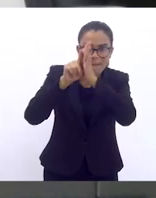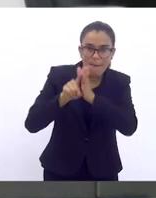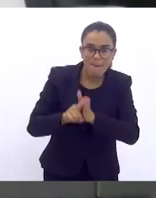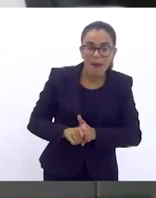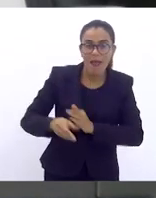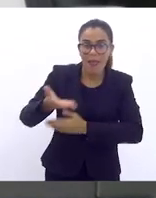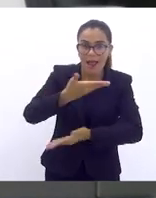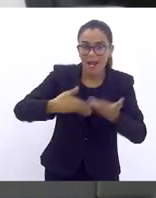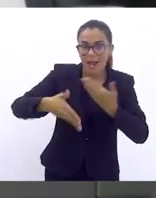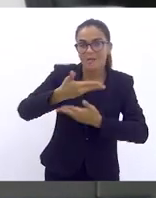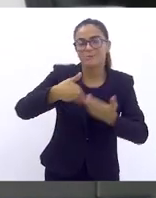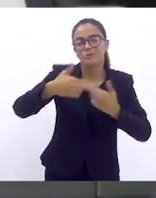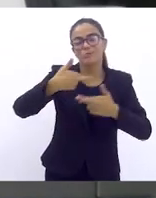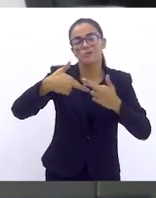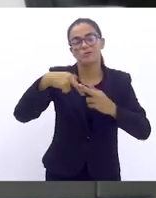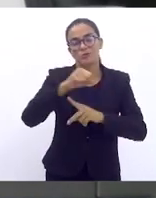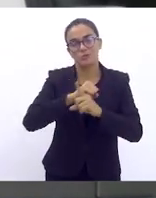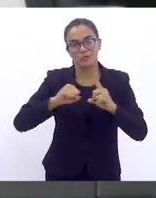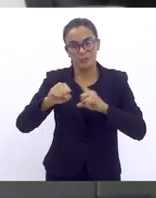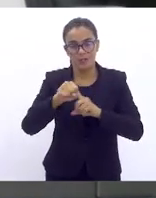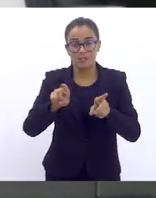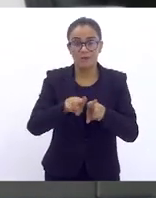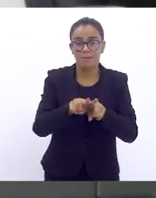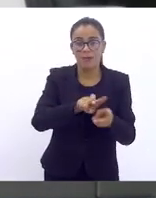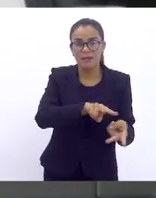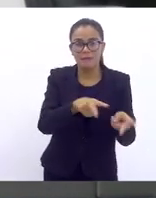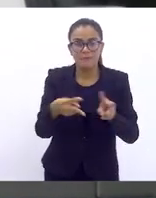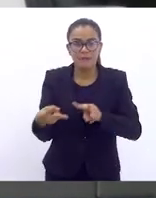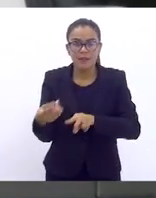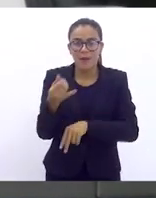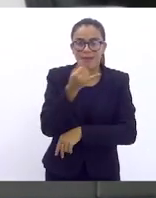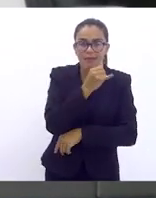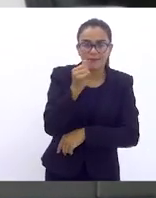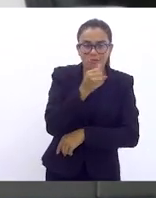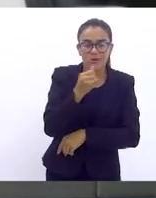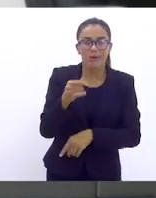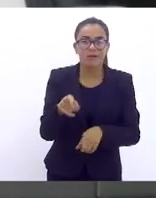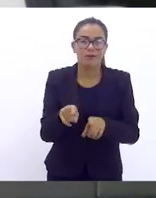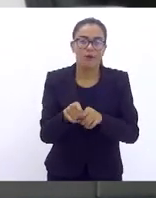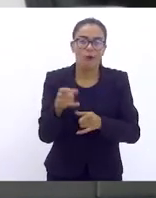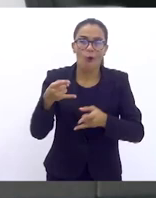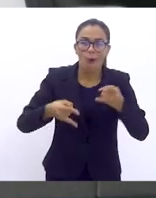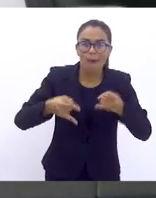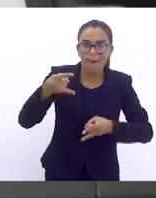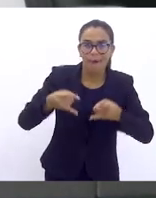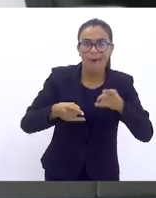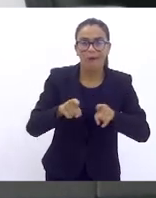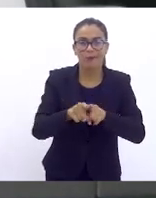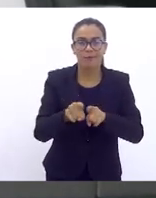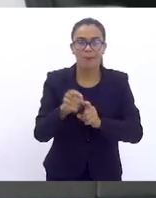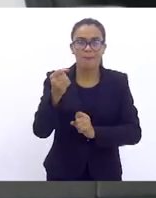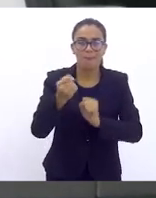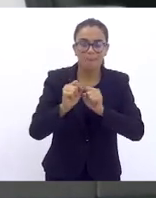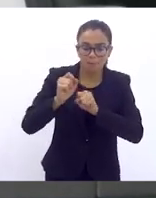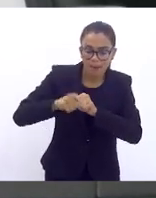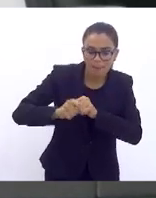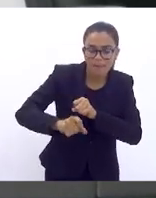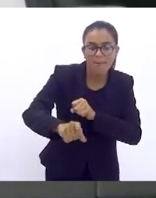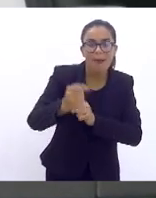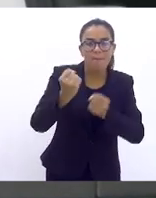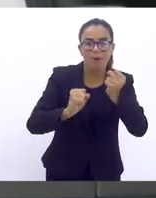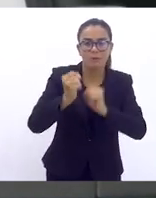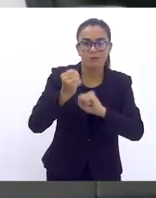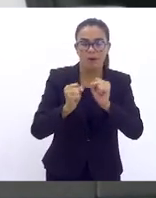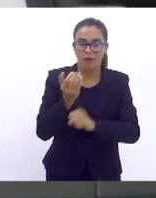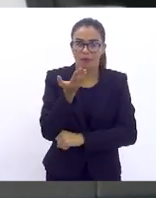sociais e ambientes virtuais transição energética robótica agricultura produção de alimentos todos esses